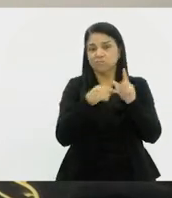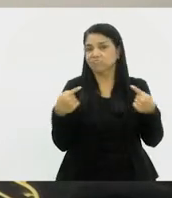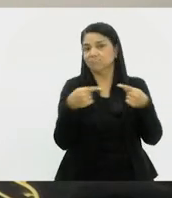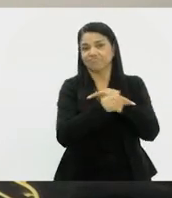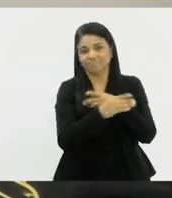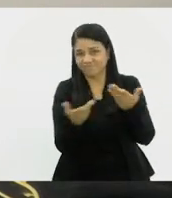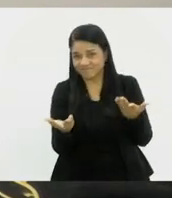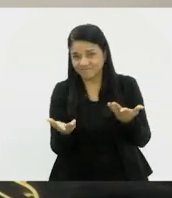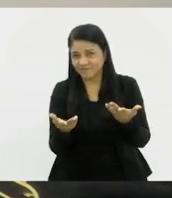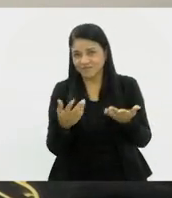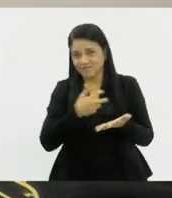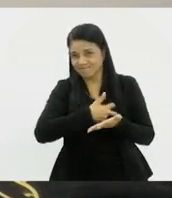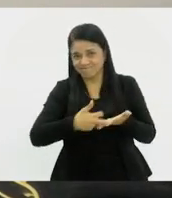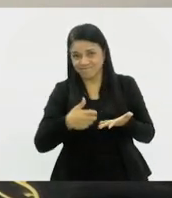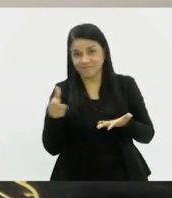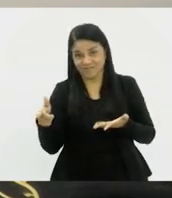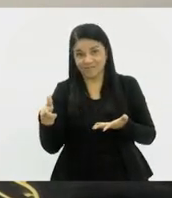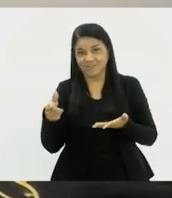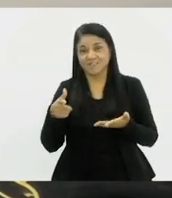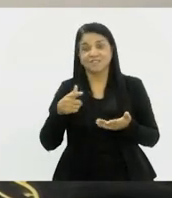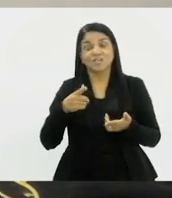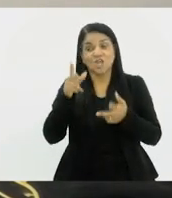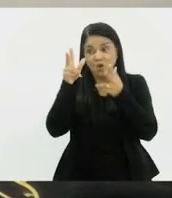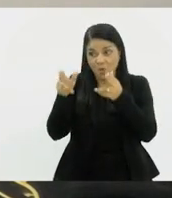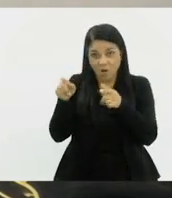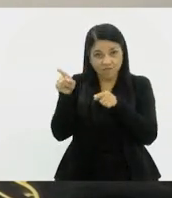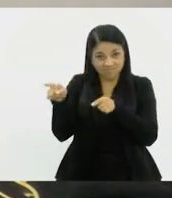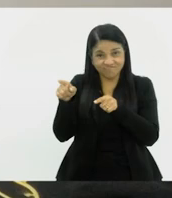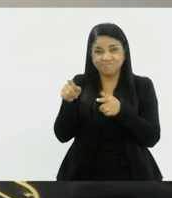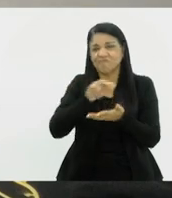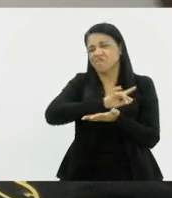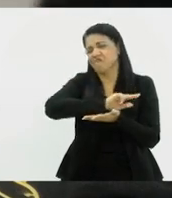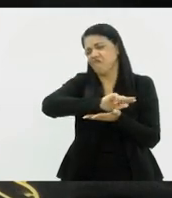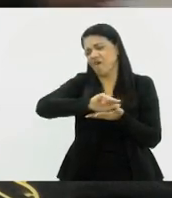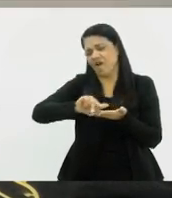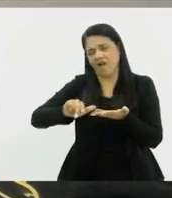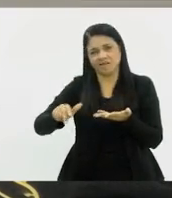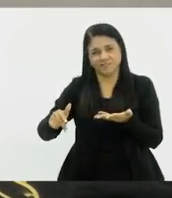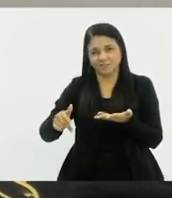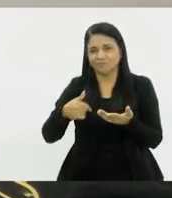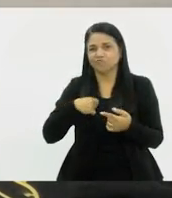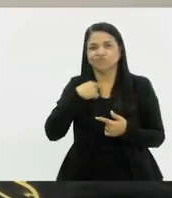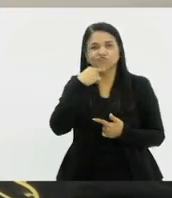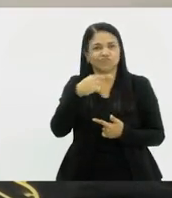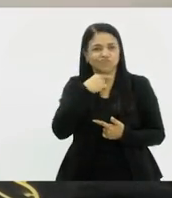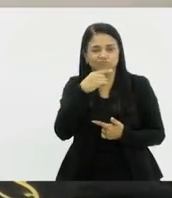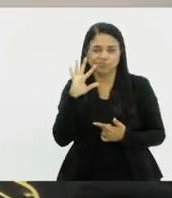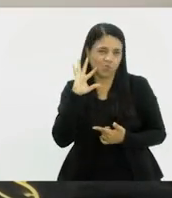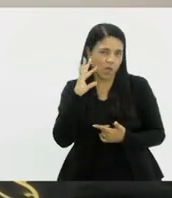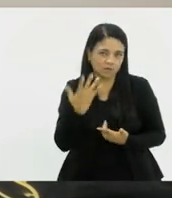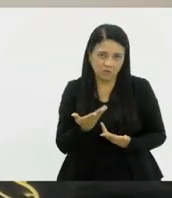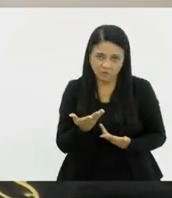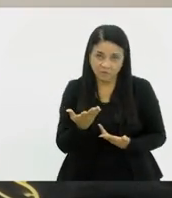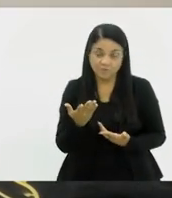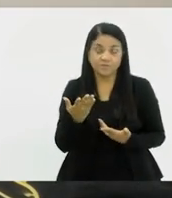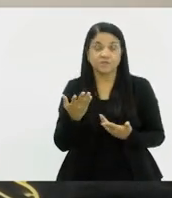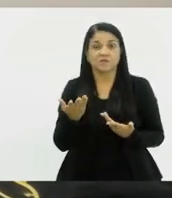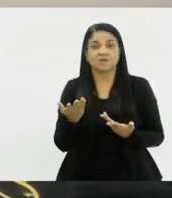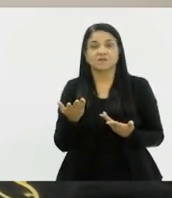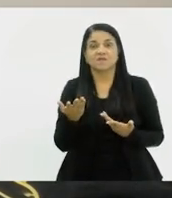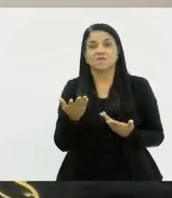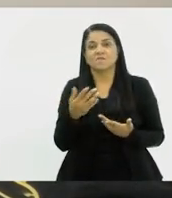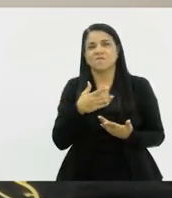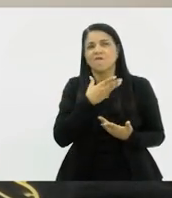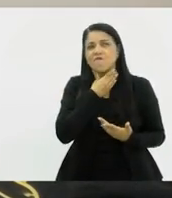uma condenação como essa mas como a dele são inúmeras e a gente enxuga gelo não resolve e se vende de uma falta uma